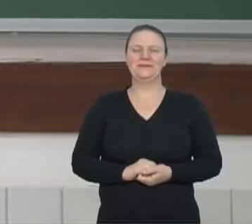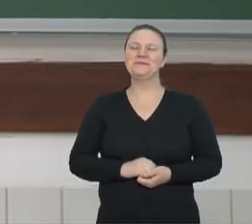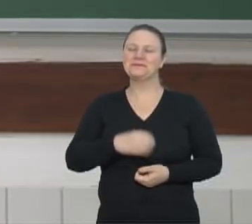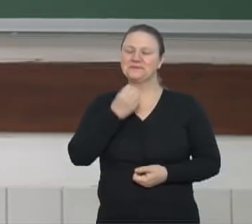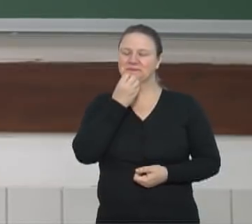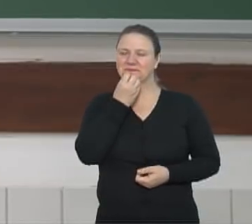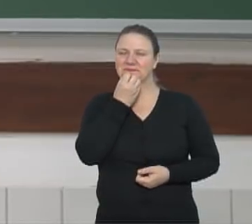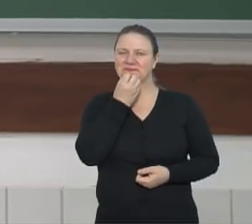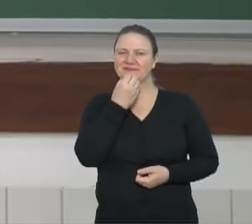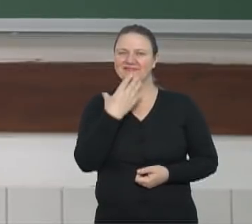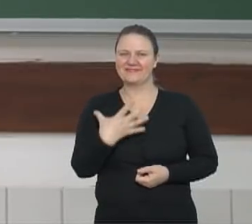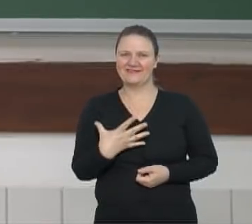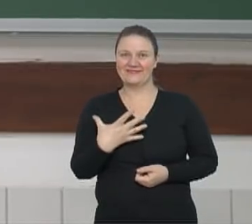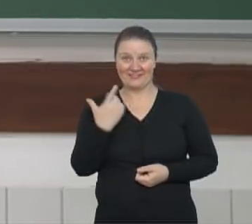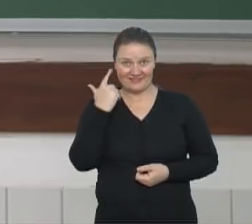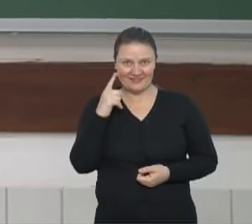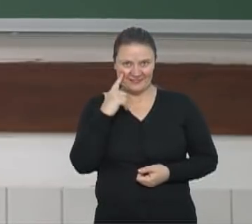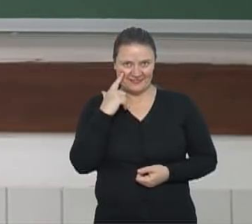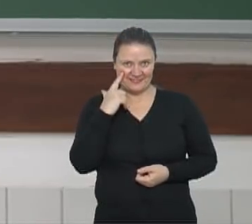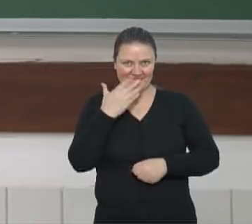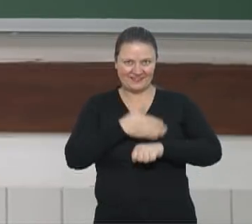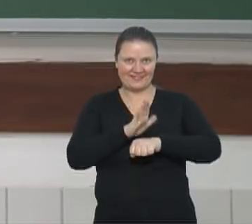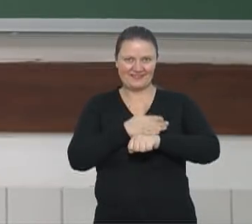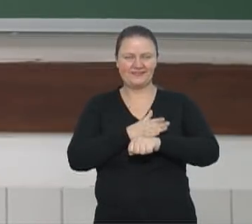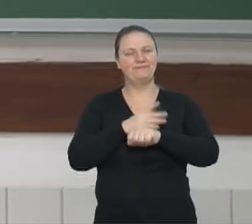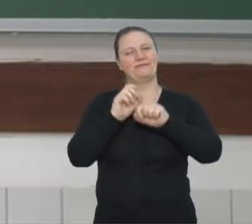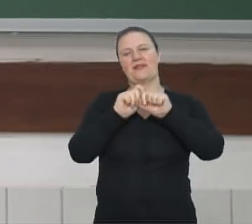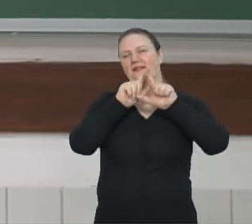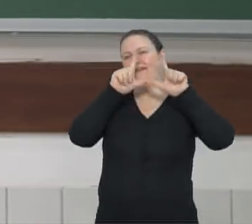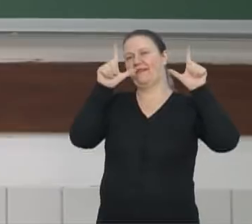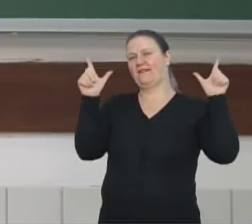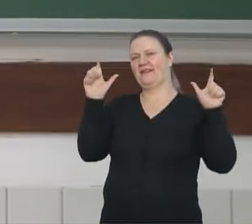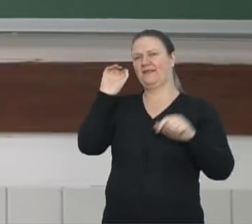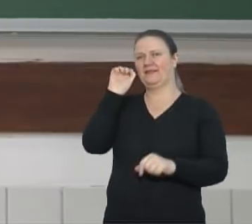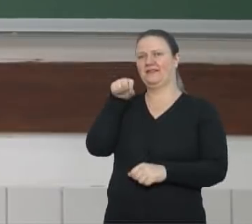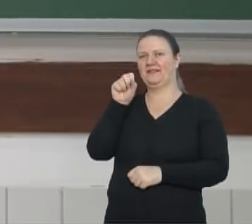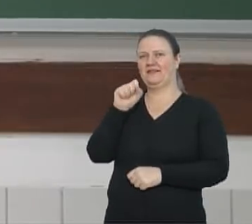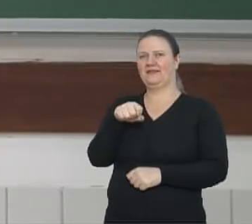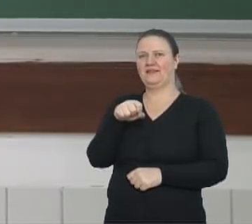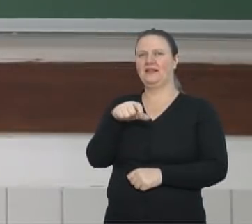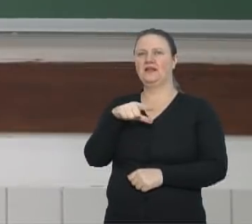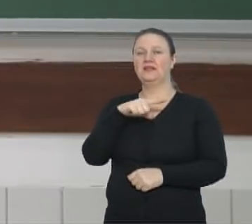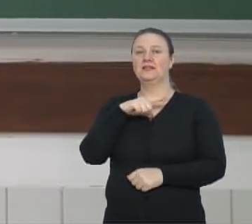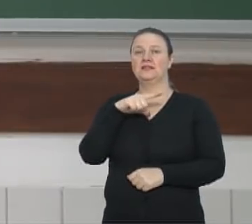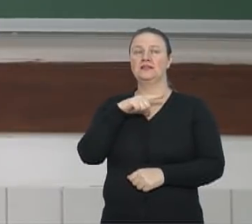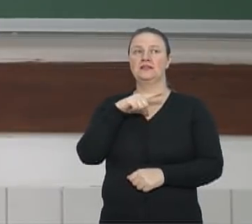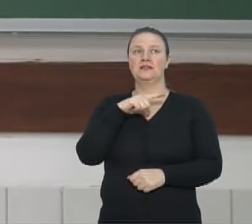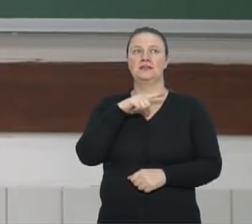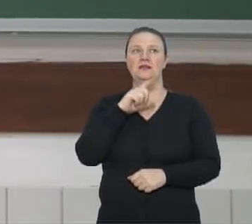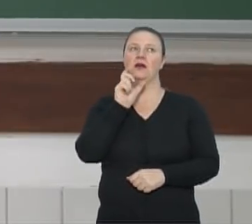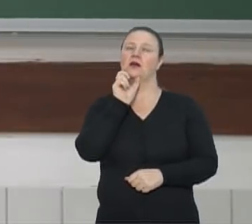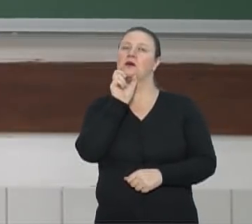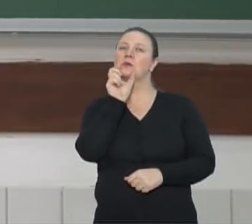Muito bem, pessoal. Conseguiram lá? Claro que sim. Tem um nome-chave ali.